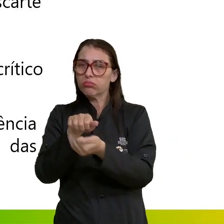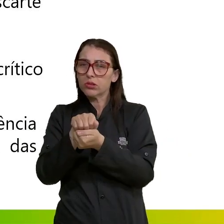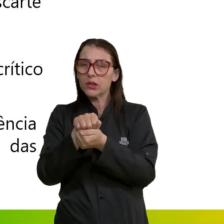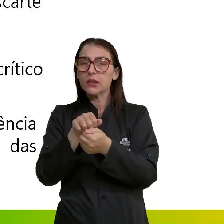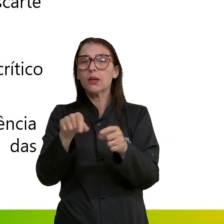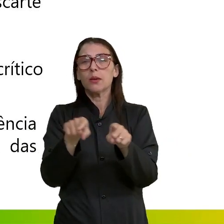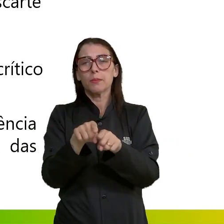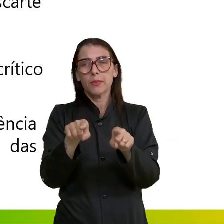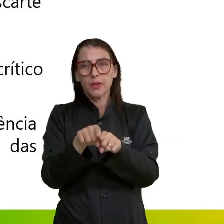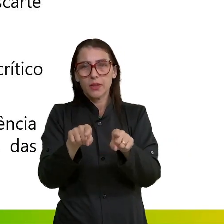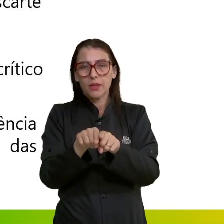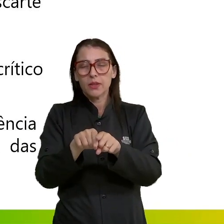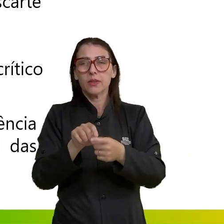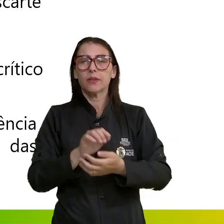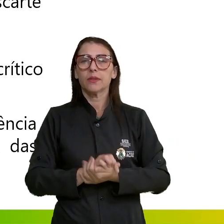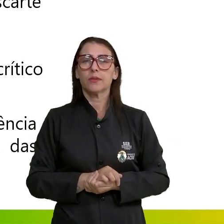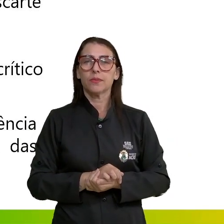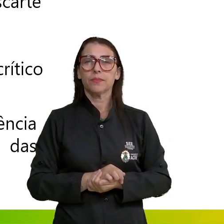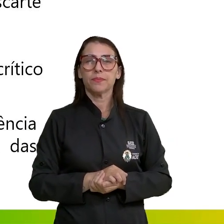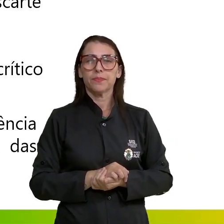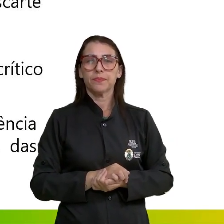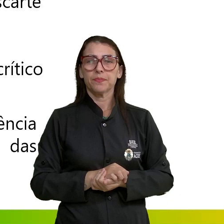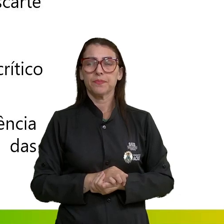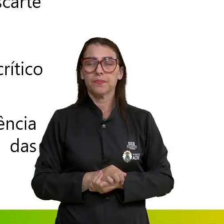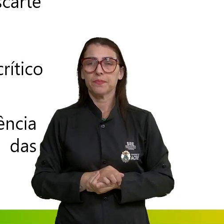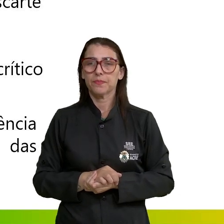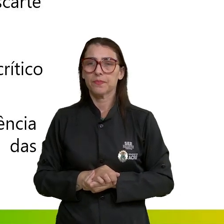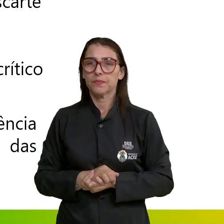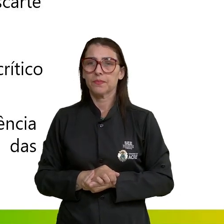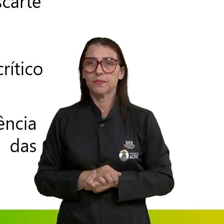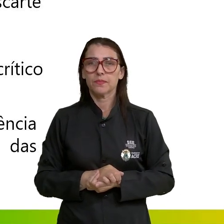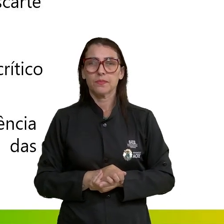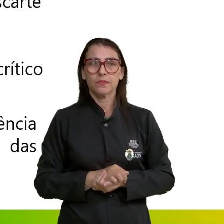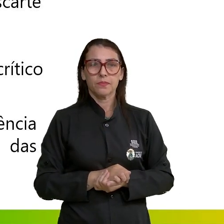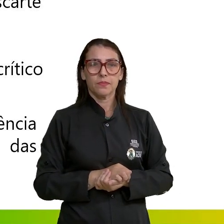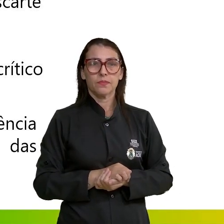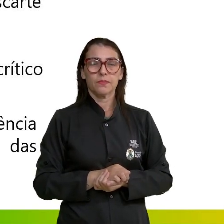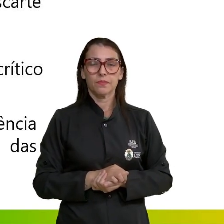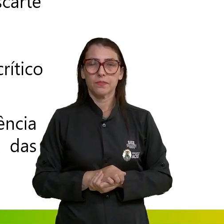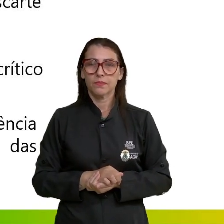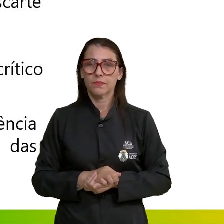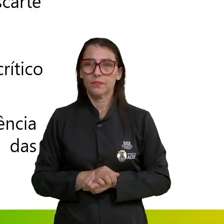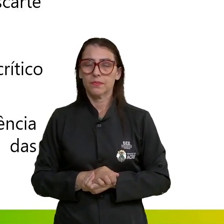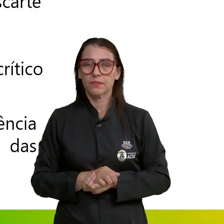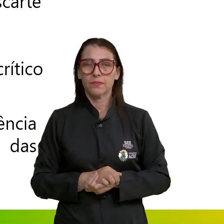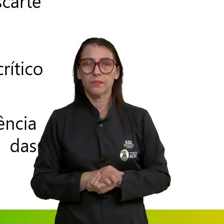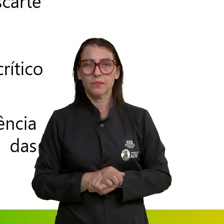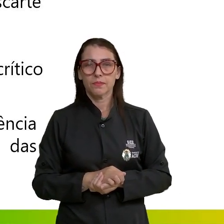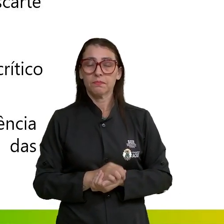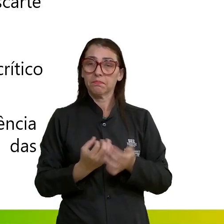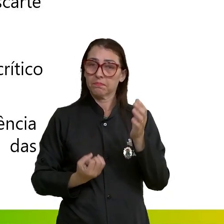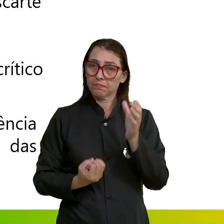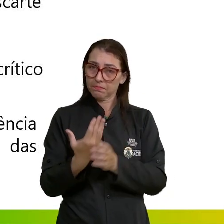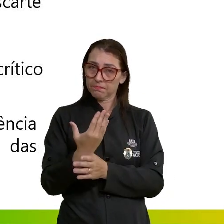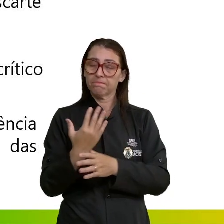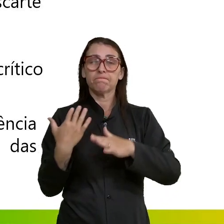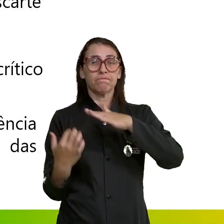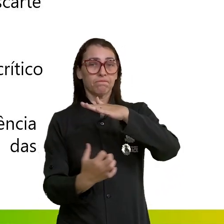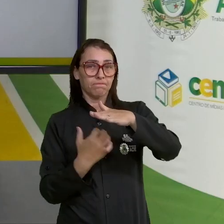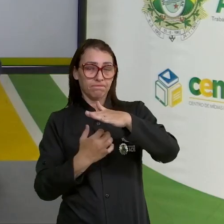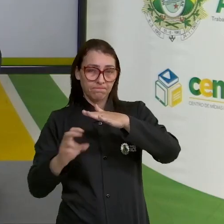reais, priorizar produtos duráveis e principalmente produtos sustentáveis, ou seja, produtos de empresas